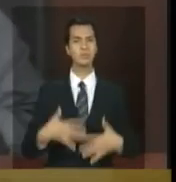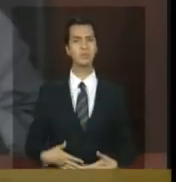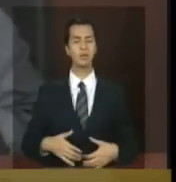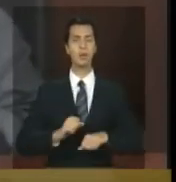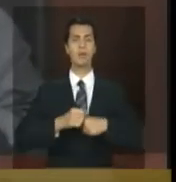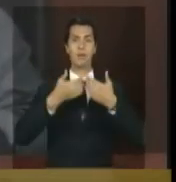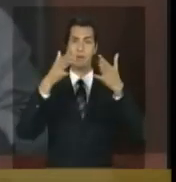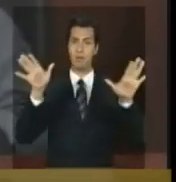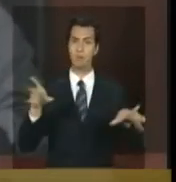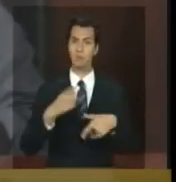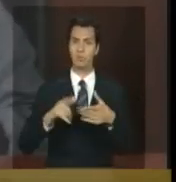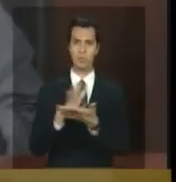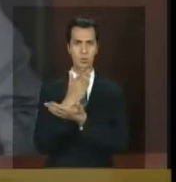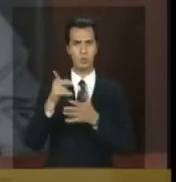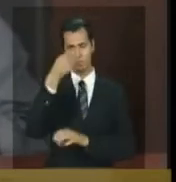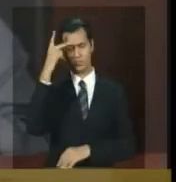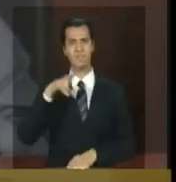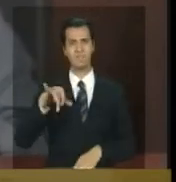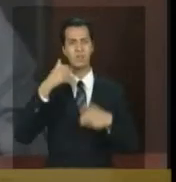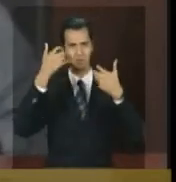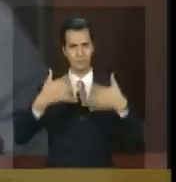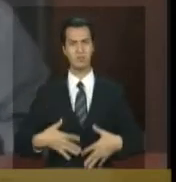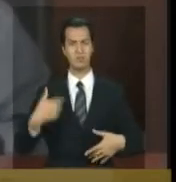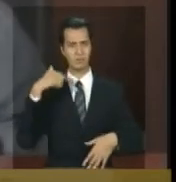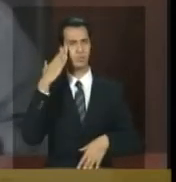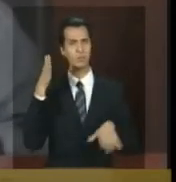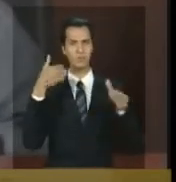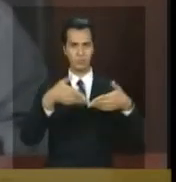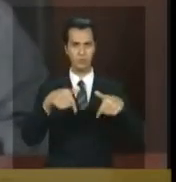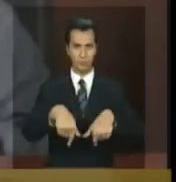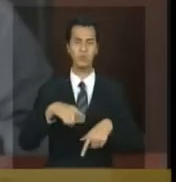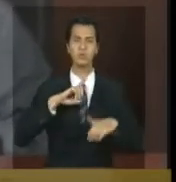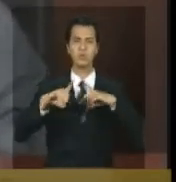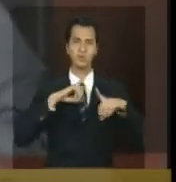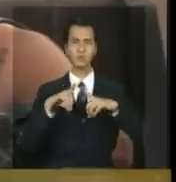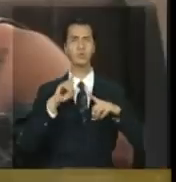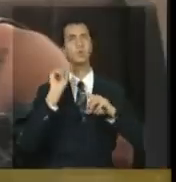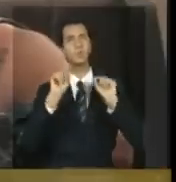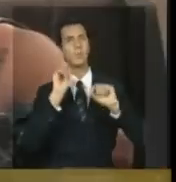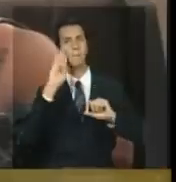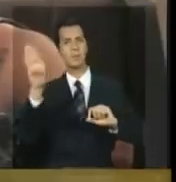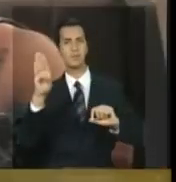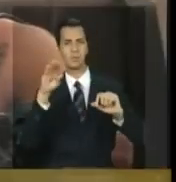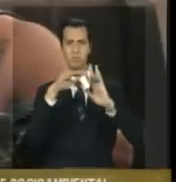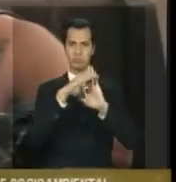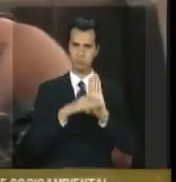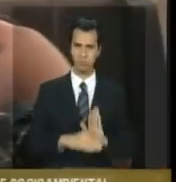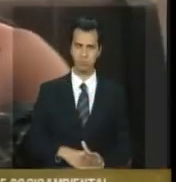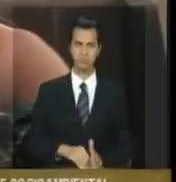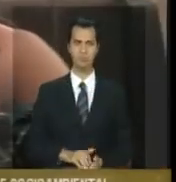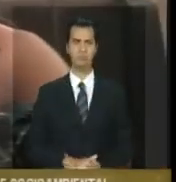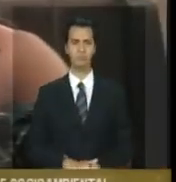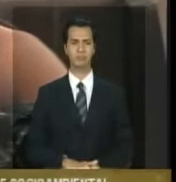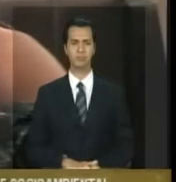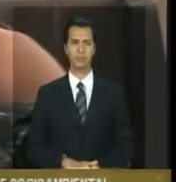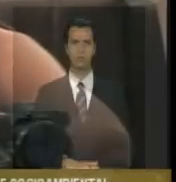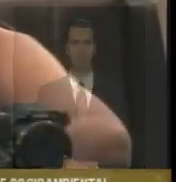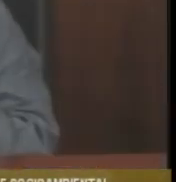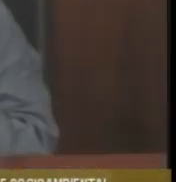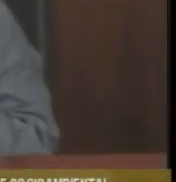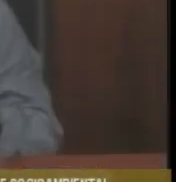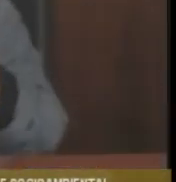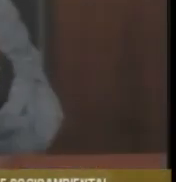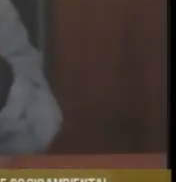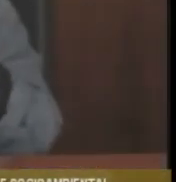outras pessoas vão falar a respeito dela, e eu sei que este fórum está discutindo prioridades e fazendo encaminhamentos. A nossa perspectiva